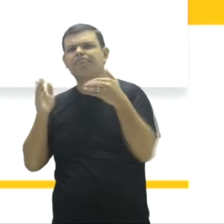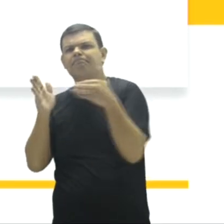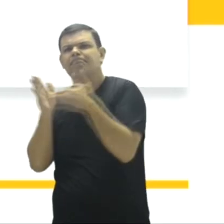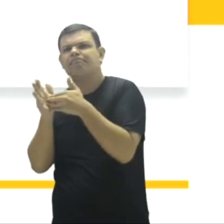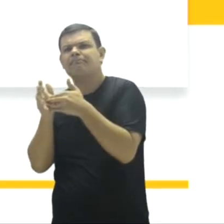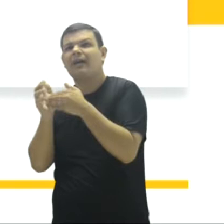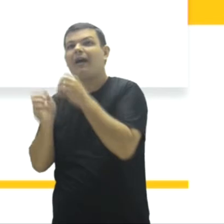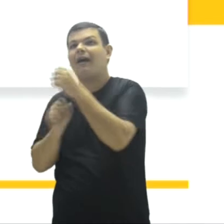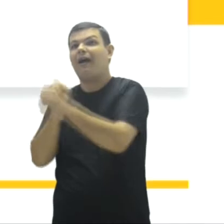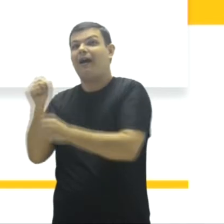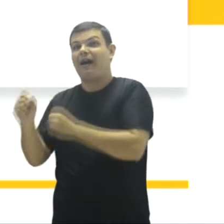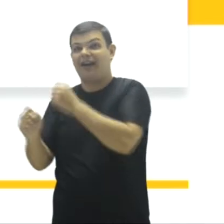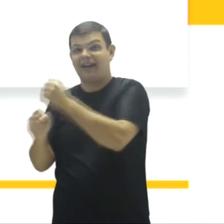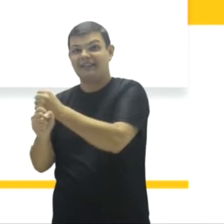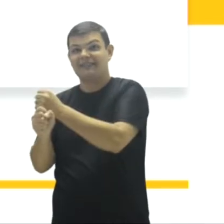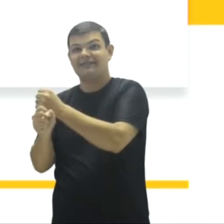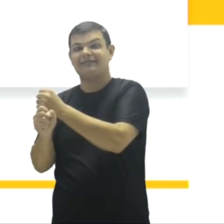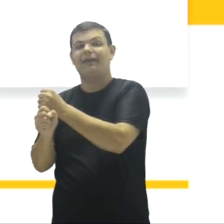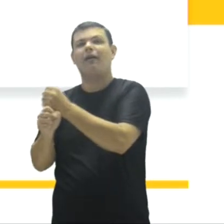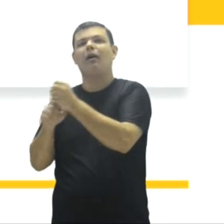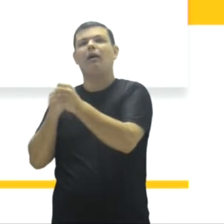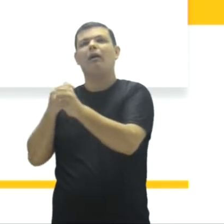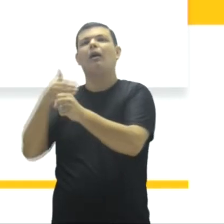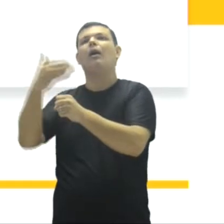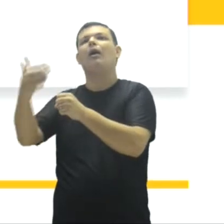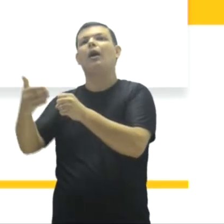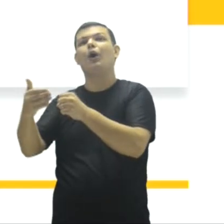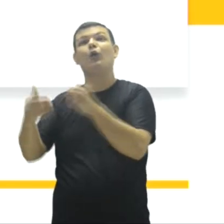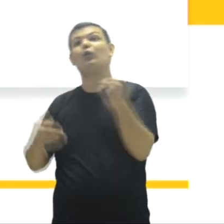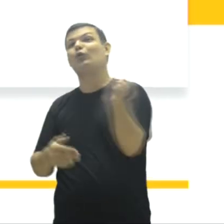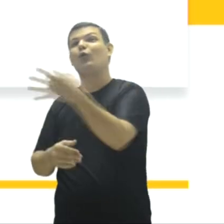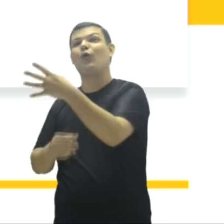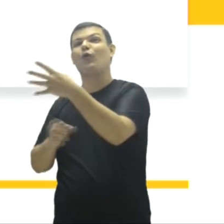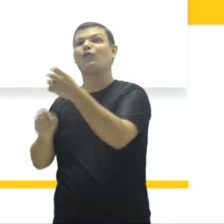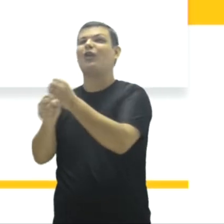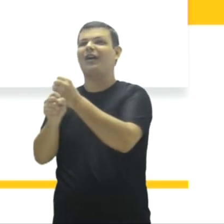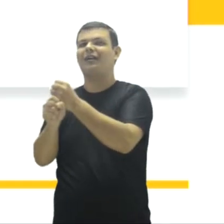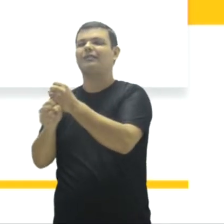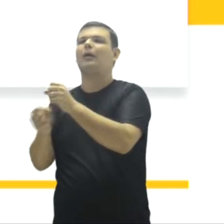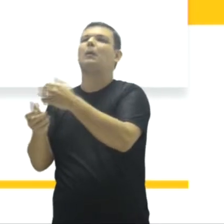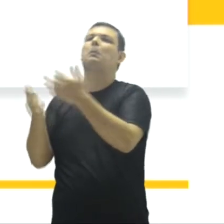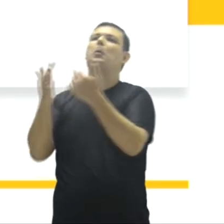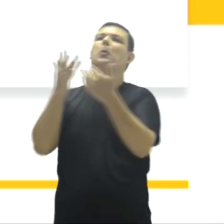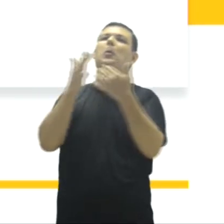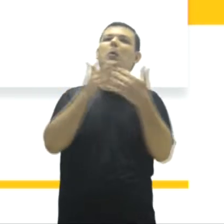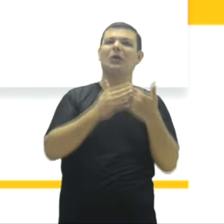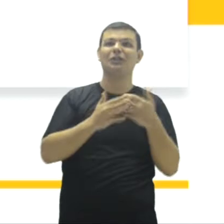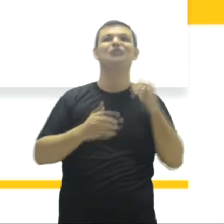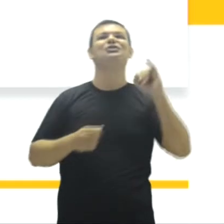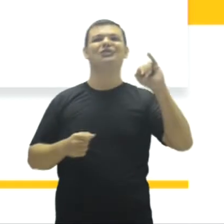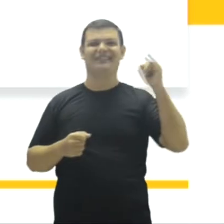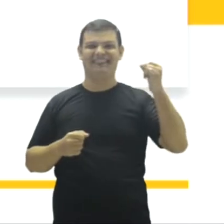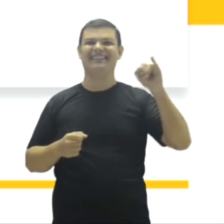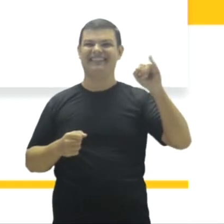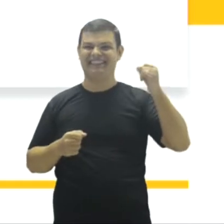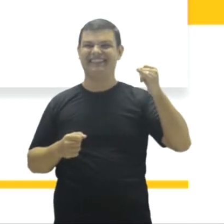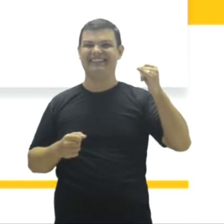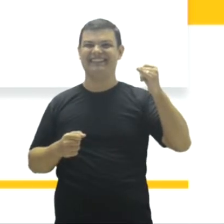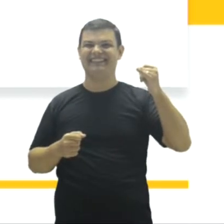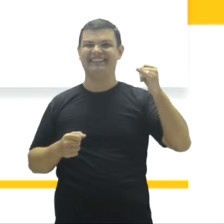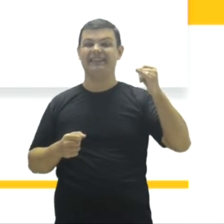término, iniciamos um ano novo que volta a ser janeiro. E